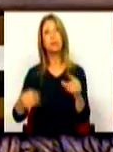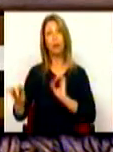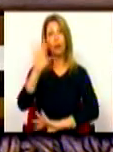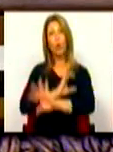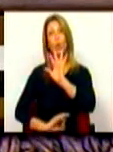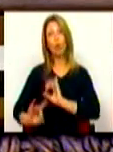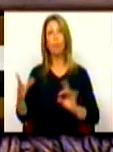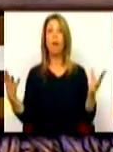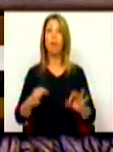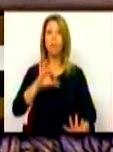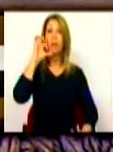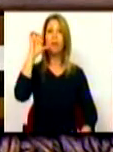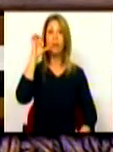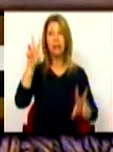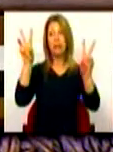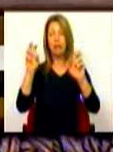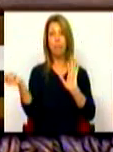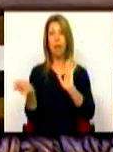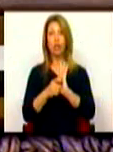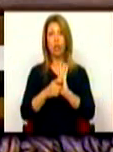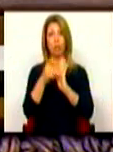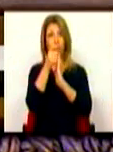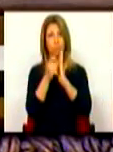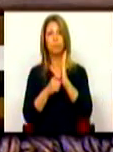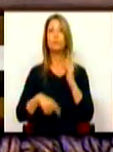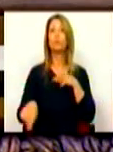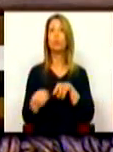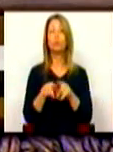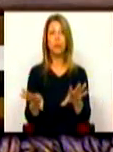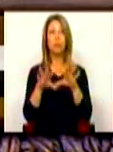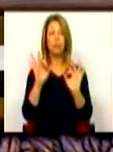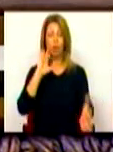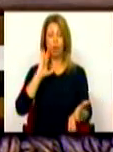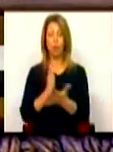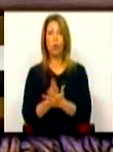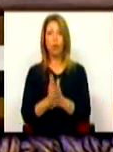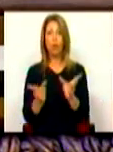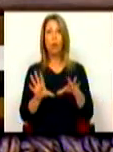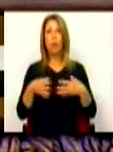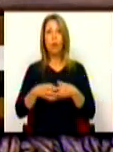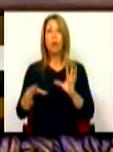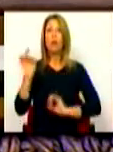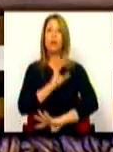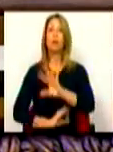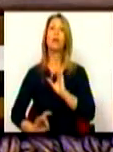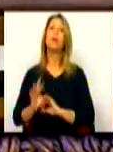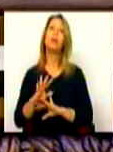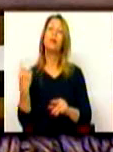tem colocado sempre este tema na agenda política, como aconteceu num dos últimos Conselhos Europeus, em que